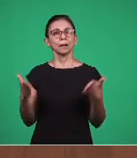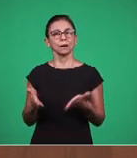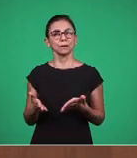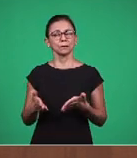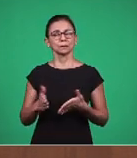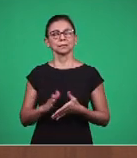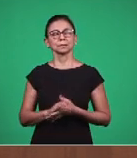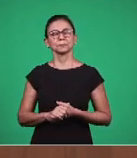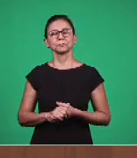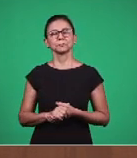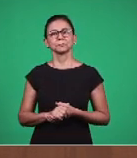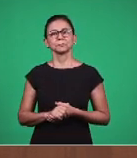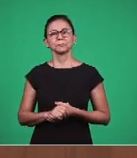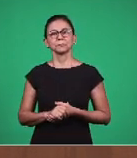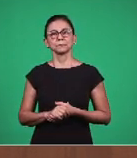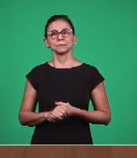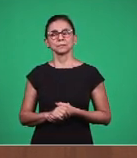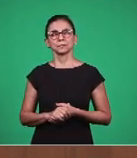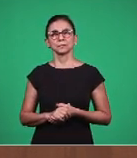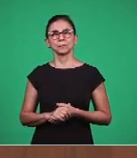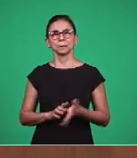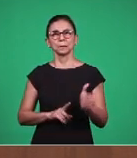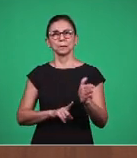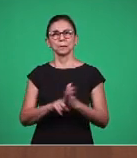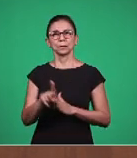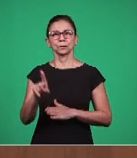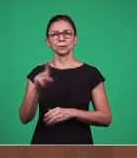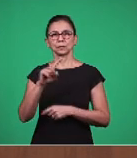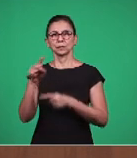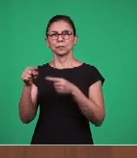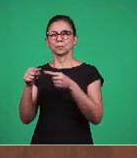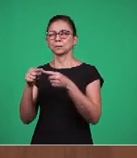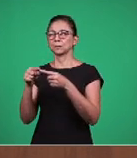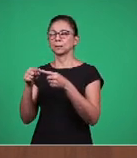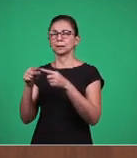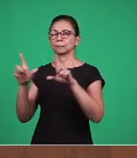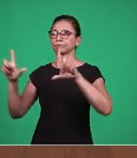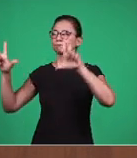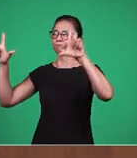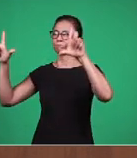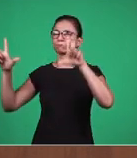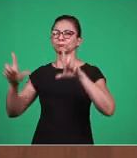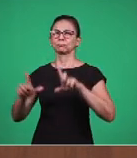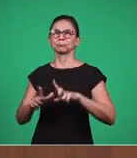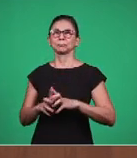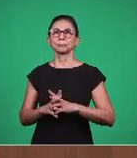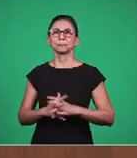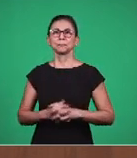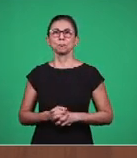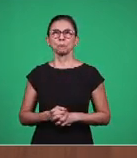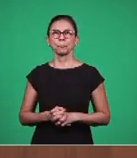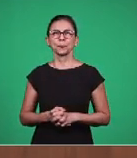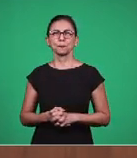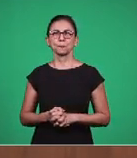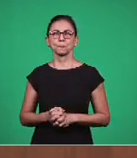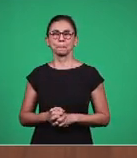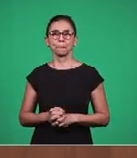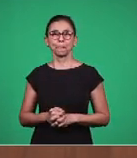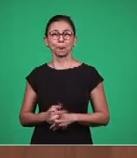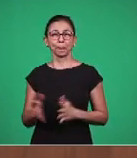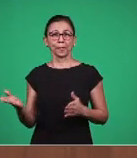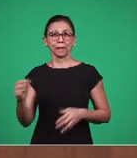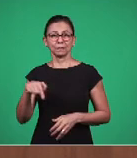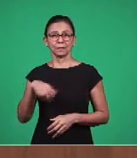então, a primeira pergunta. Vamos à primeira pergunta. Hoje temos a ausência sentida de 2 irmãos que estão